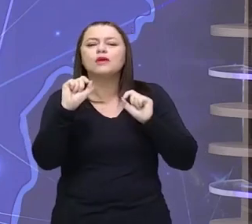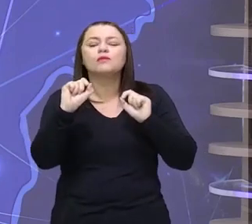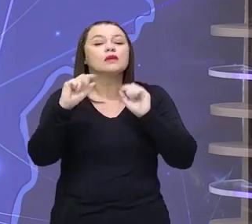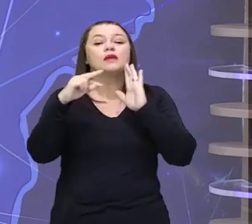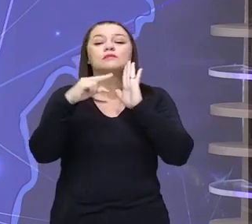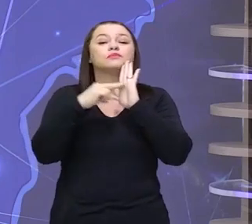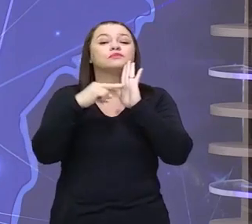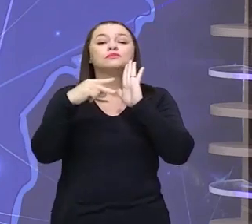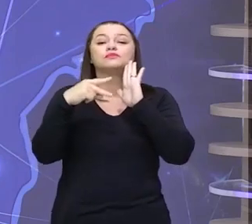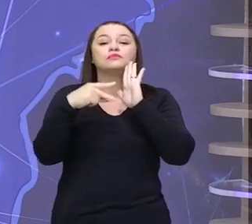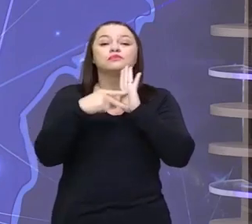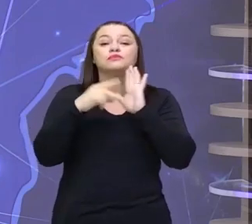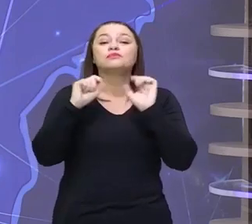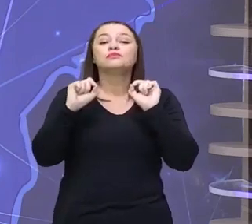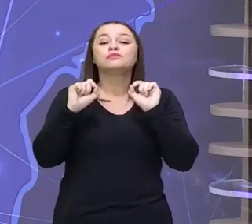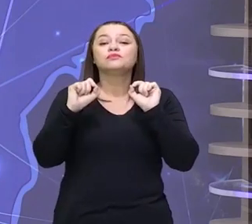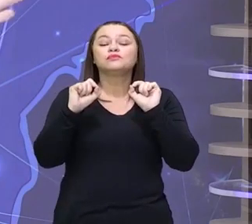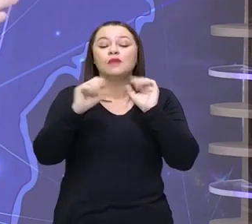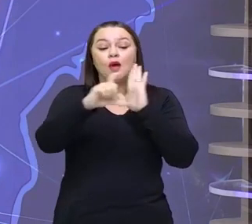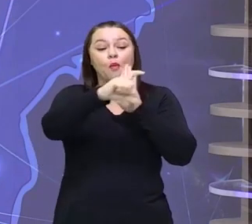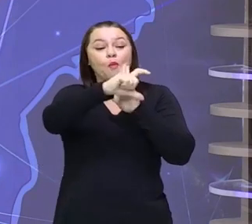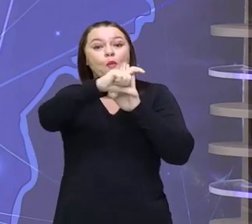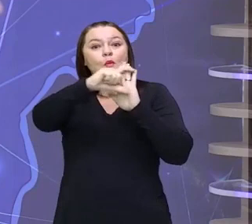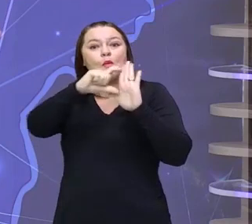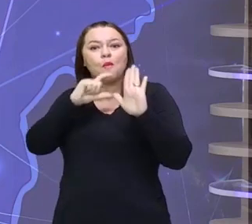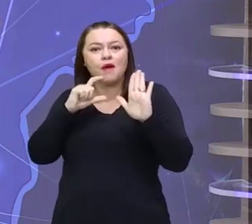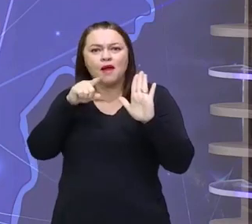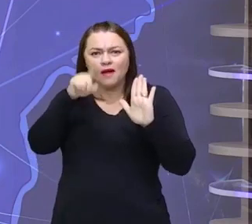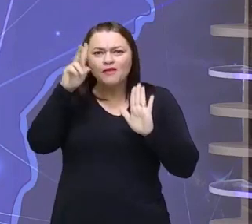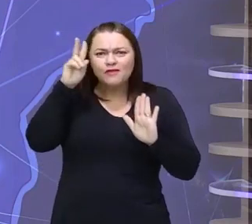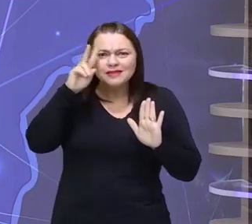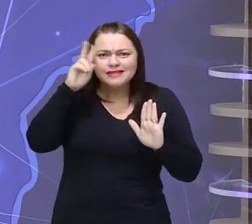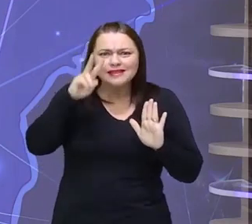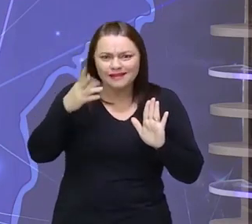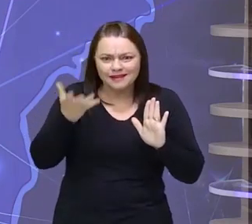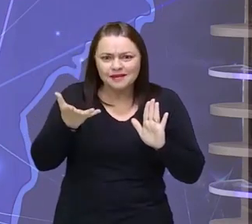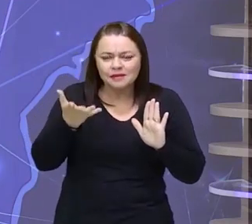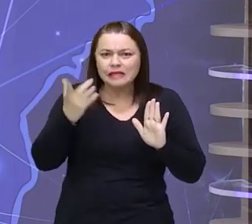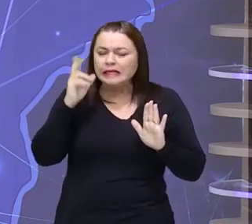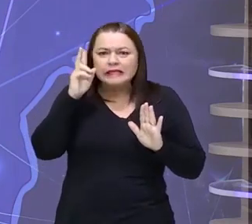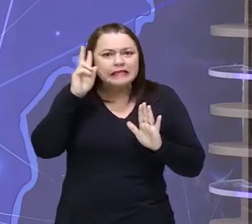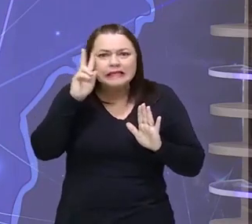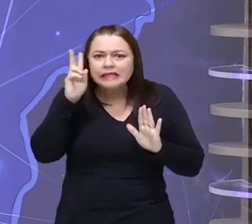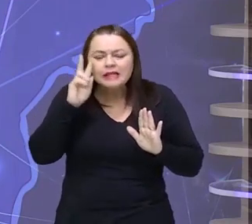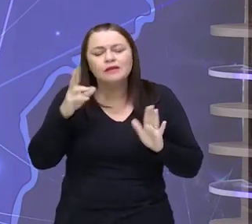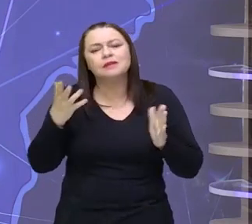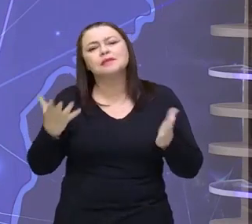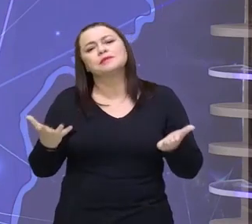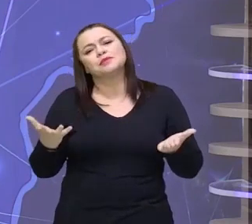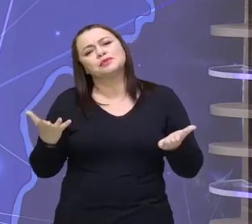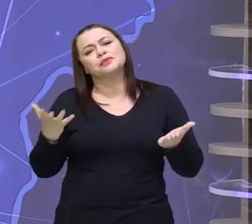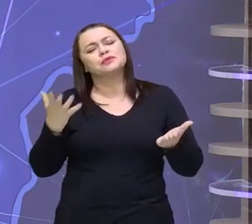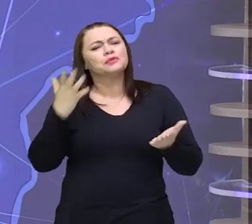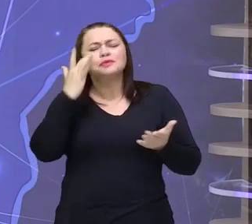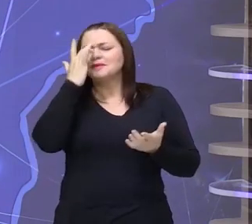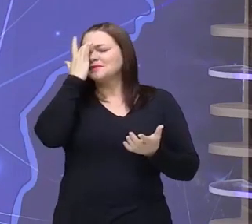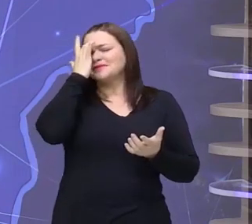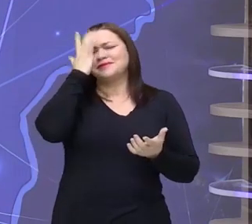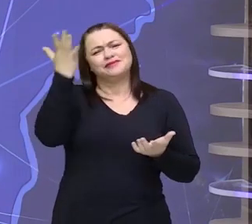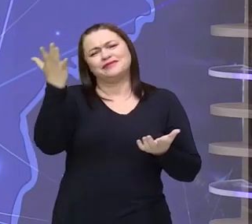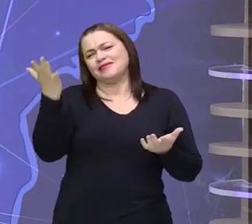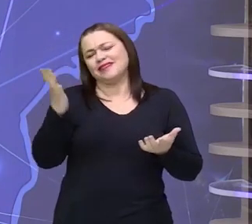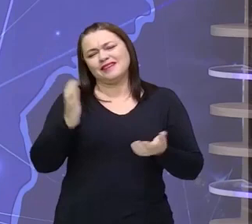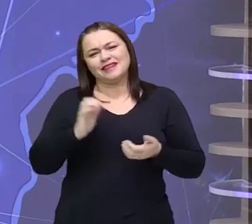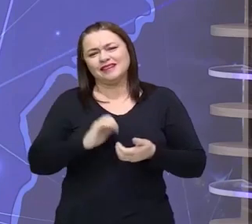que significa um parágrafo. Você ainda lembra? Não lembra? Gente, mas é muito